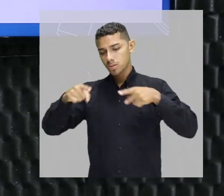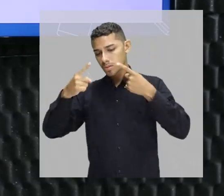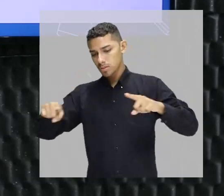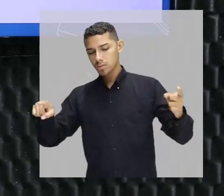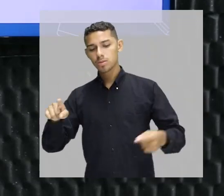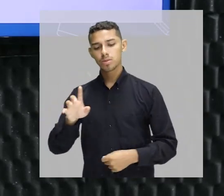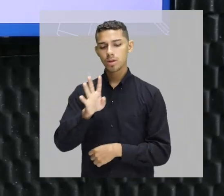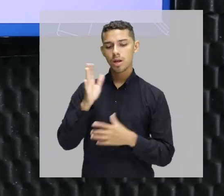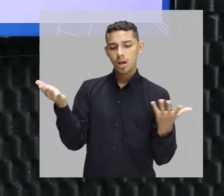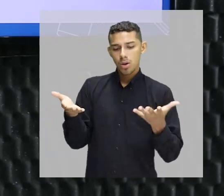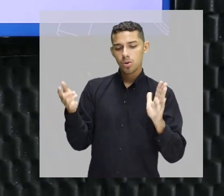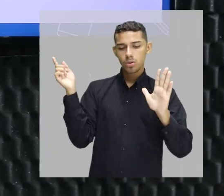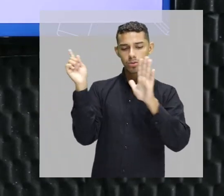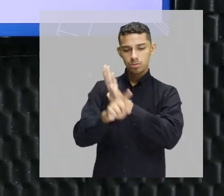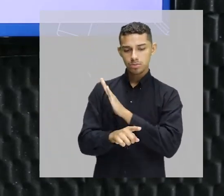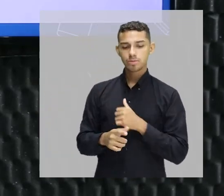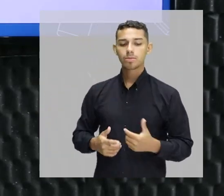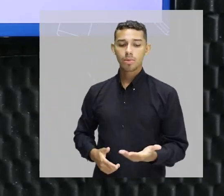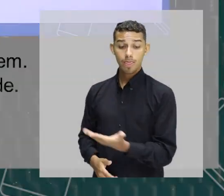para o comando da questão.